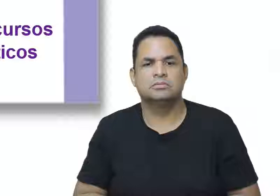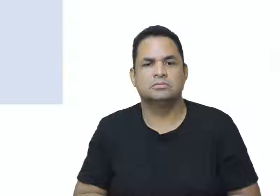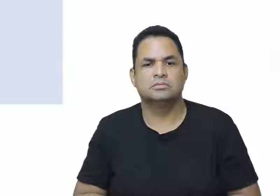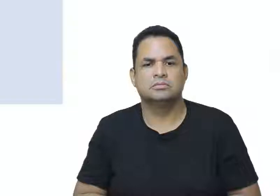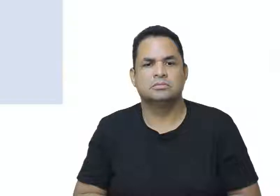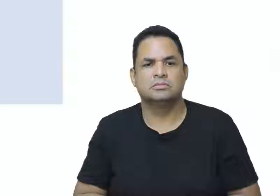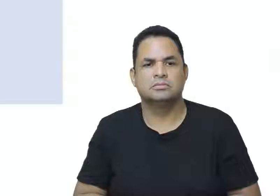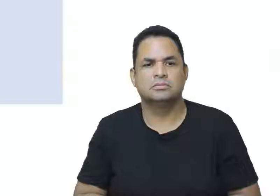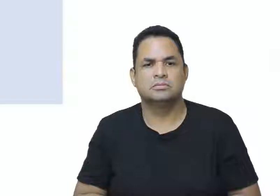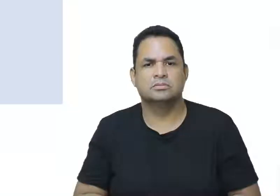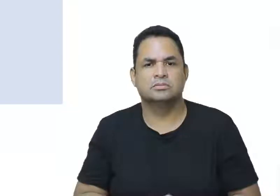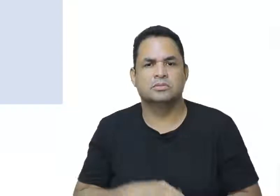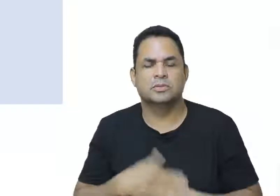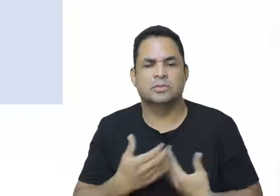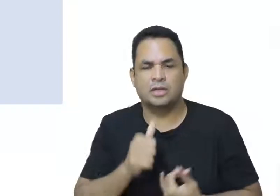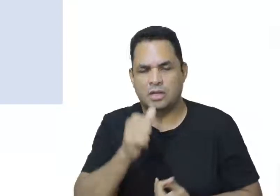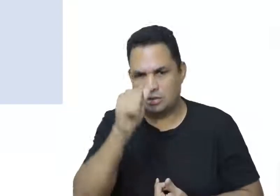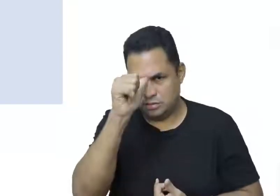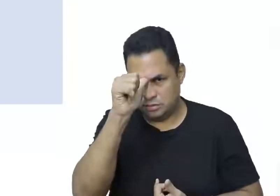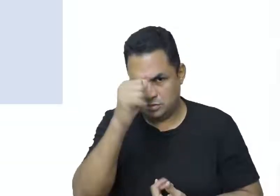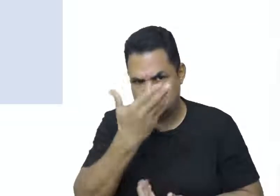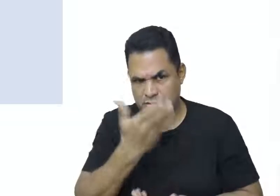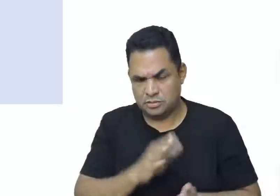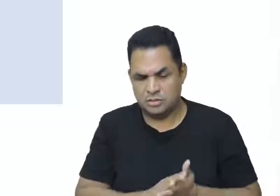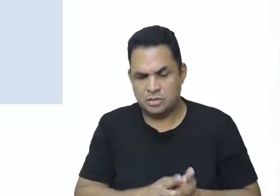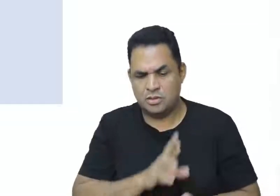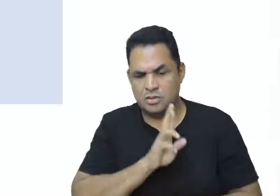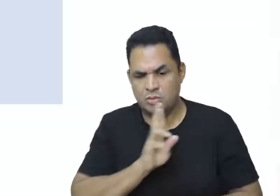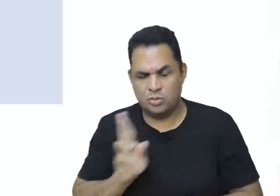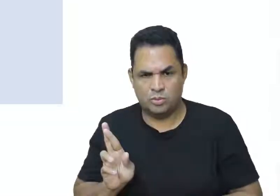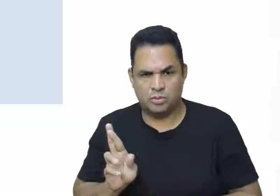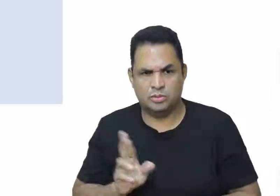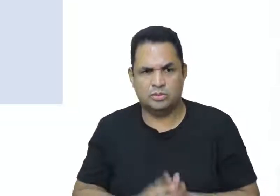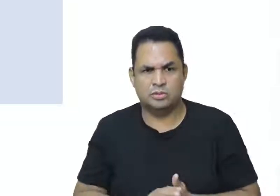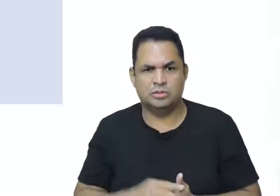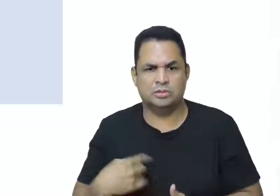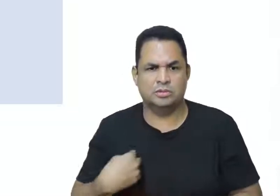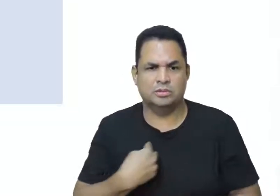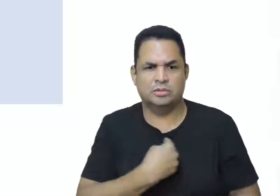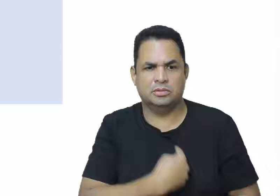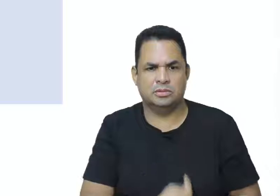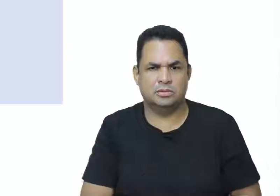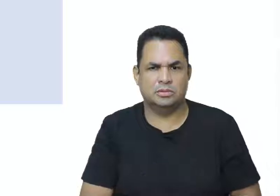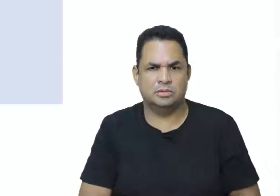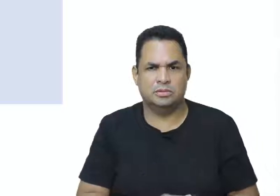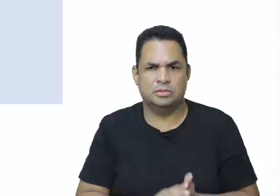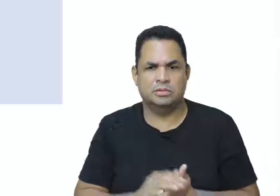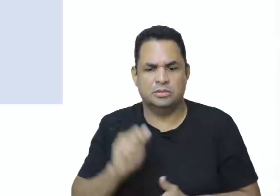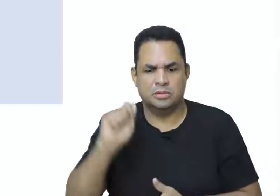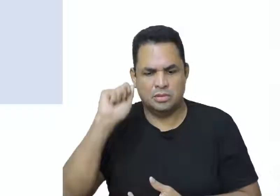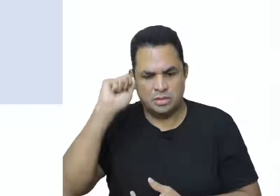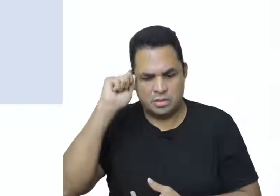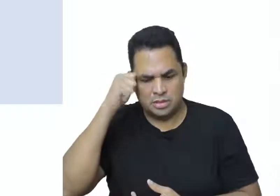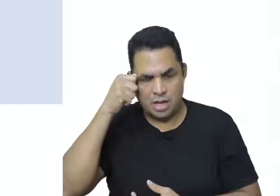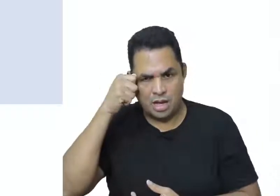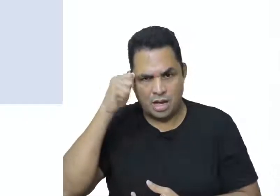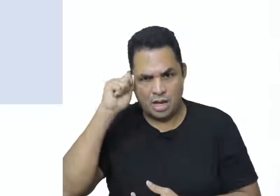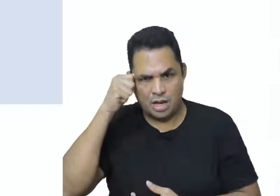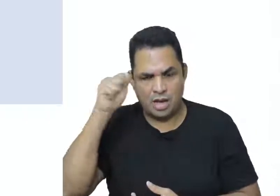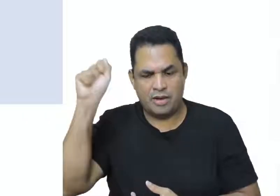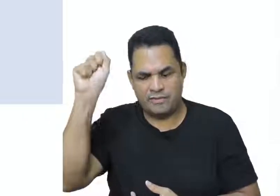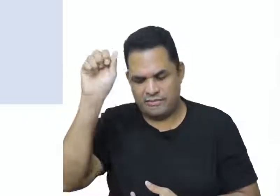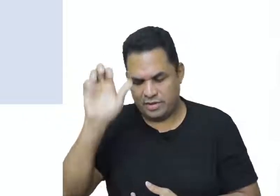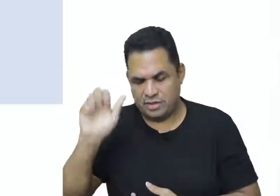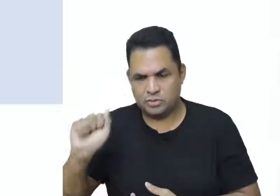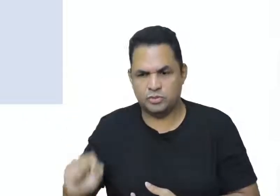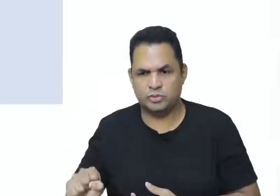de Índia, Rússia, China, África do Sul e o